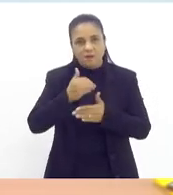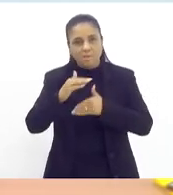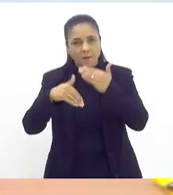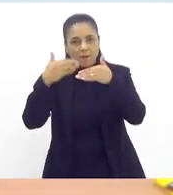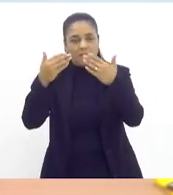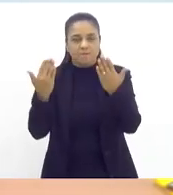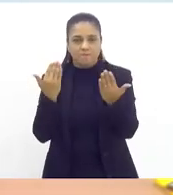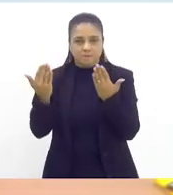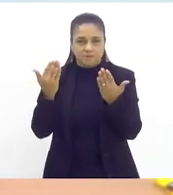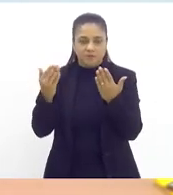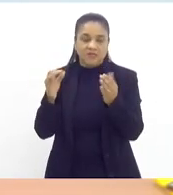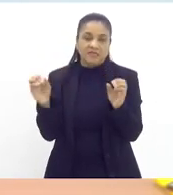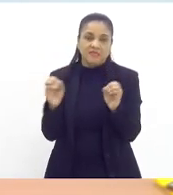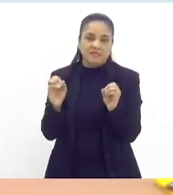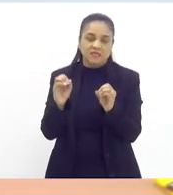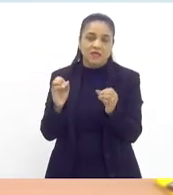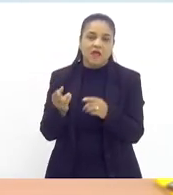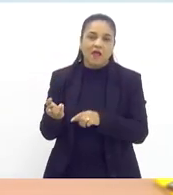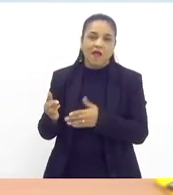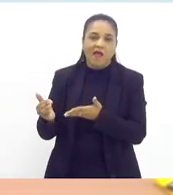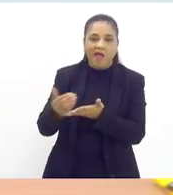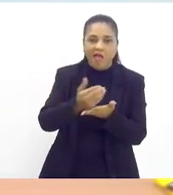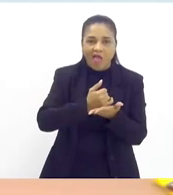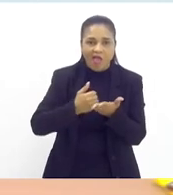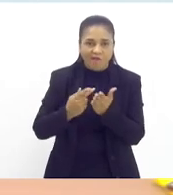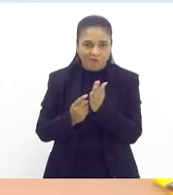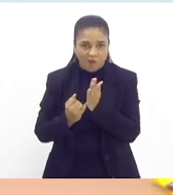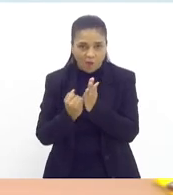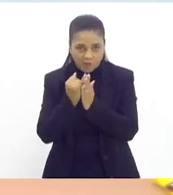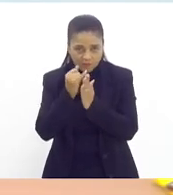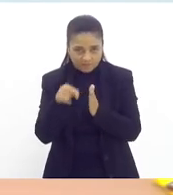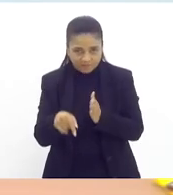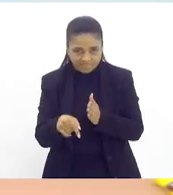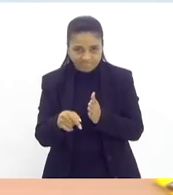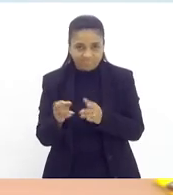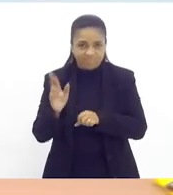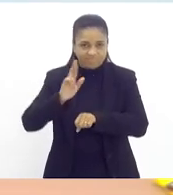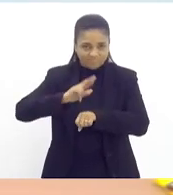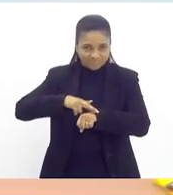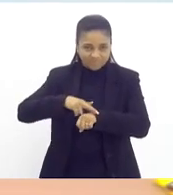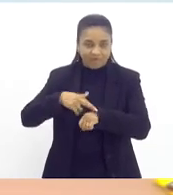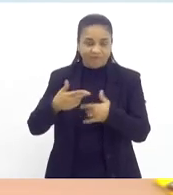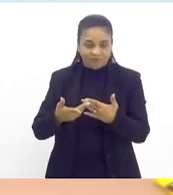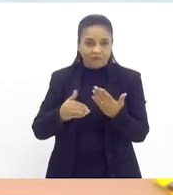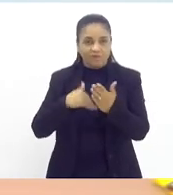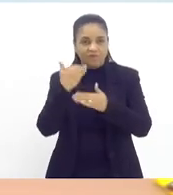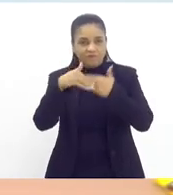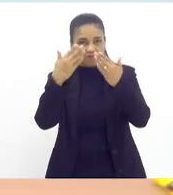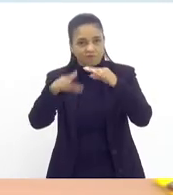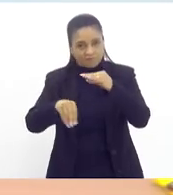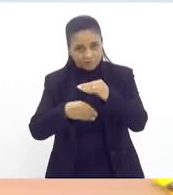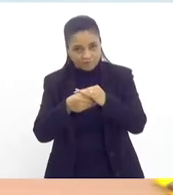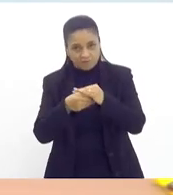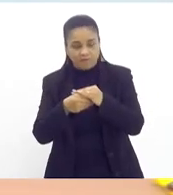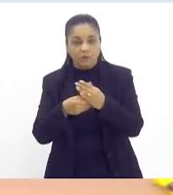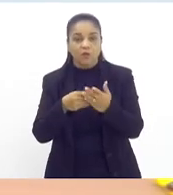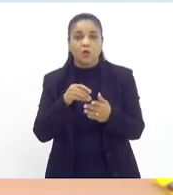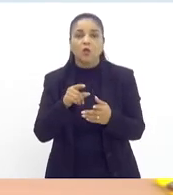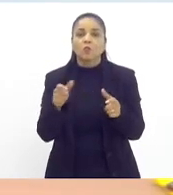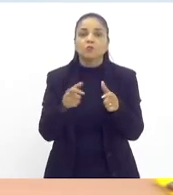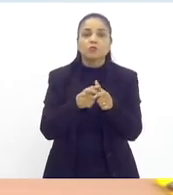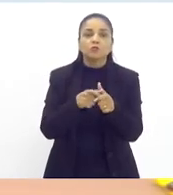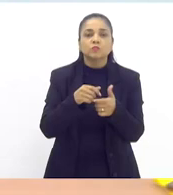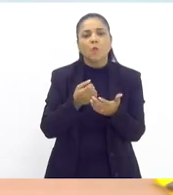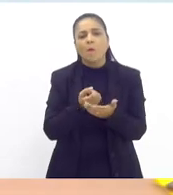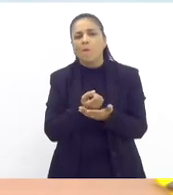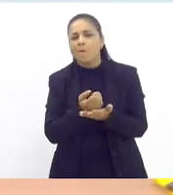reforma tributária. Todas, nesse cenário, incorporando o crescimento. Quais são os municípios que pegam? São exatamente aqueles poucos que hoje